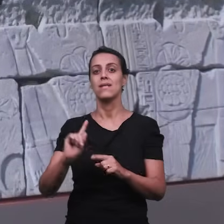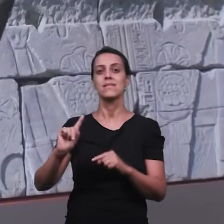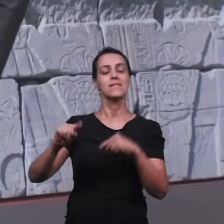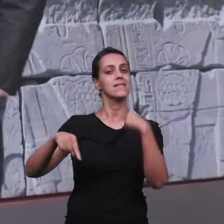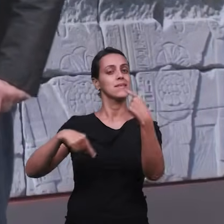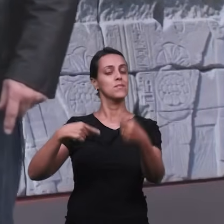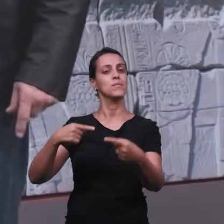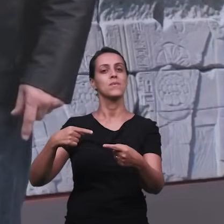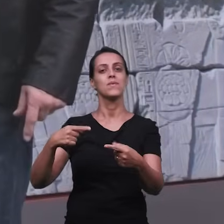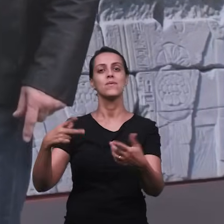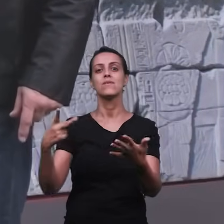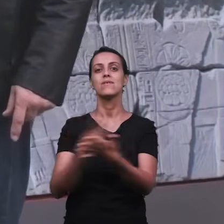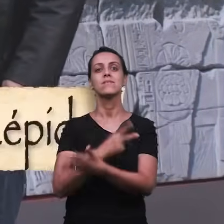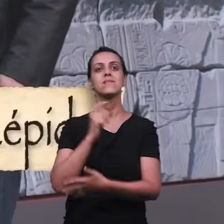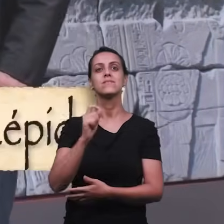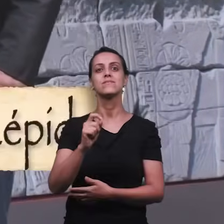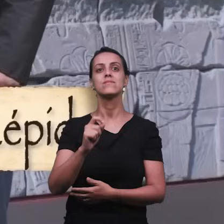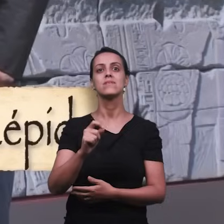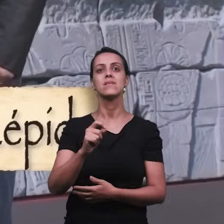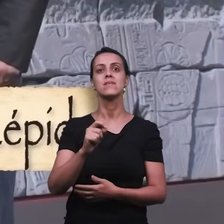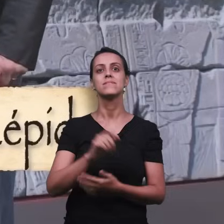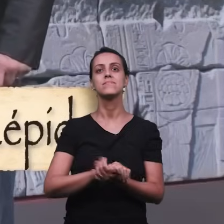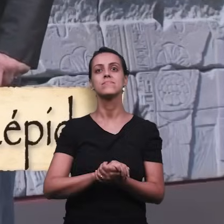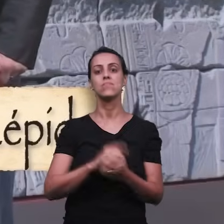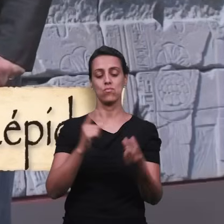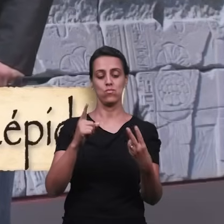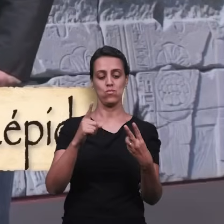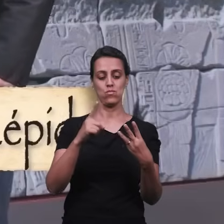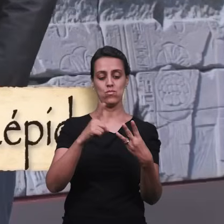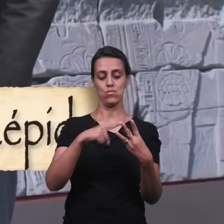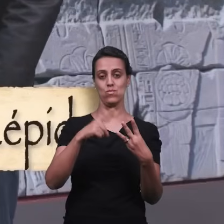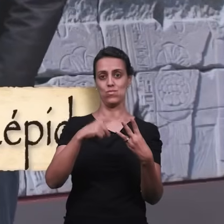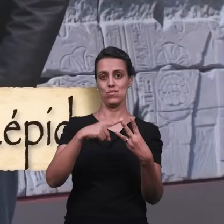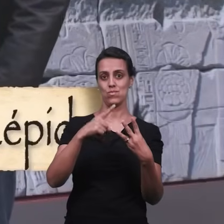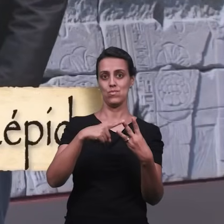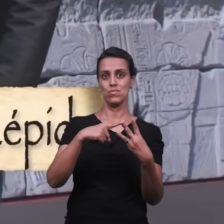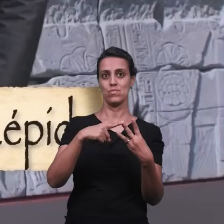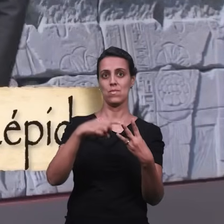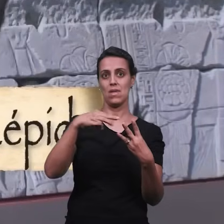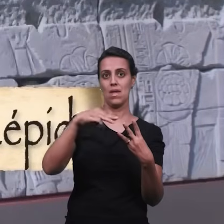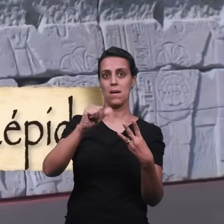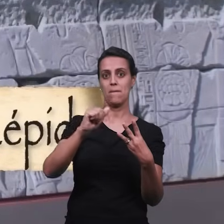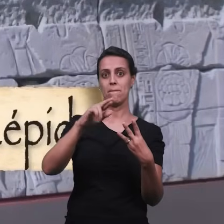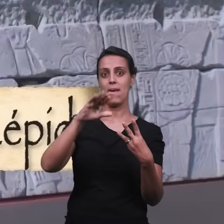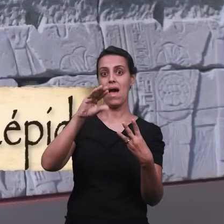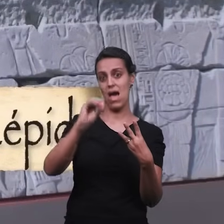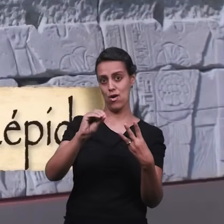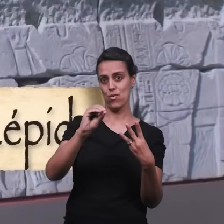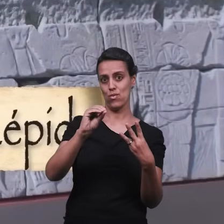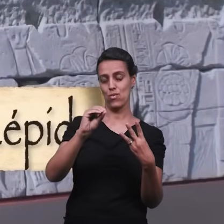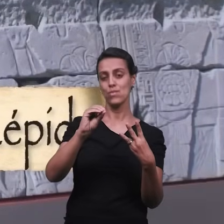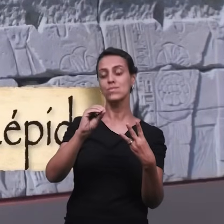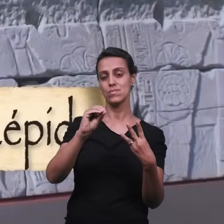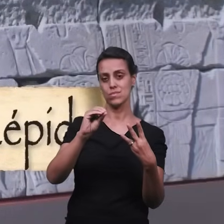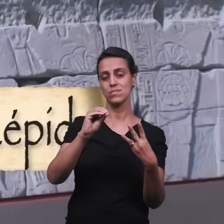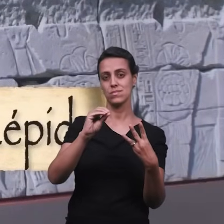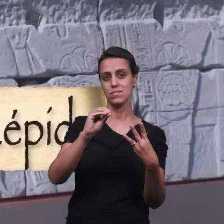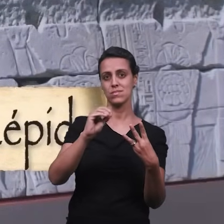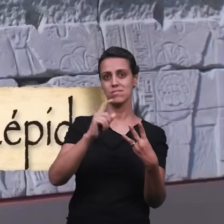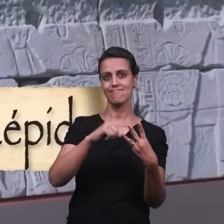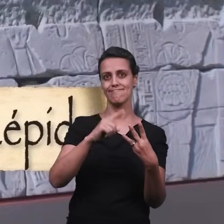um segundo triunvirato. Nesse segundo triunvirato aparece um nome importante, que